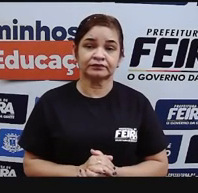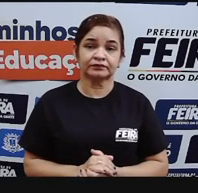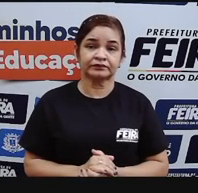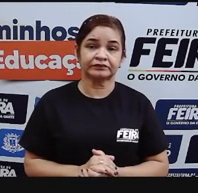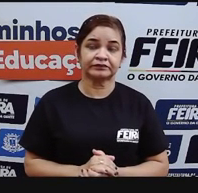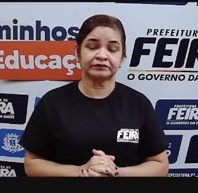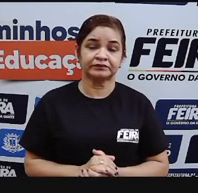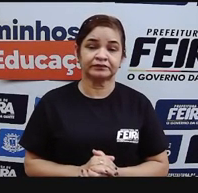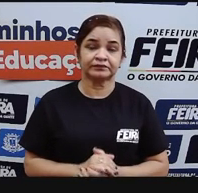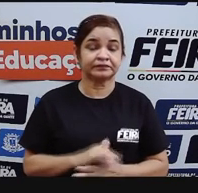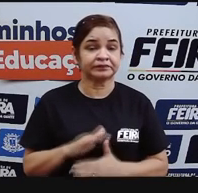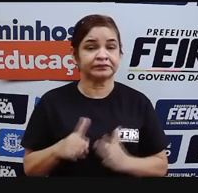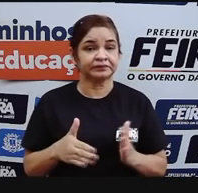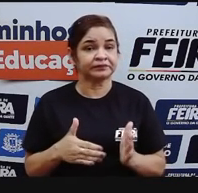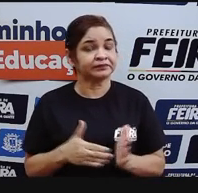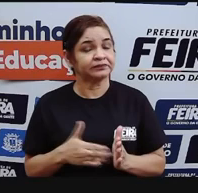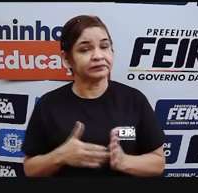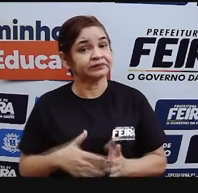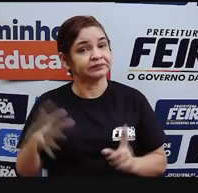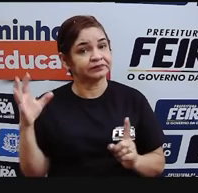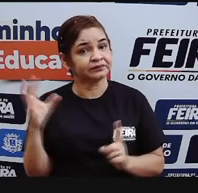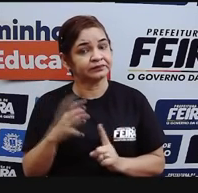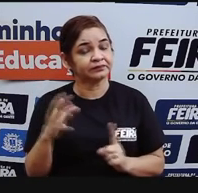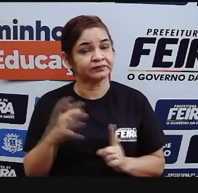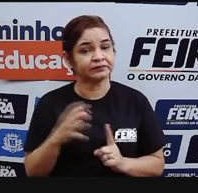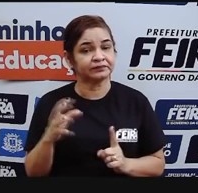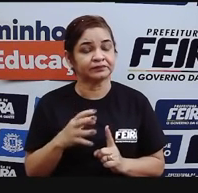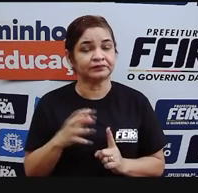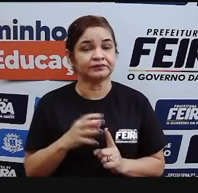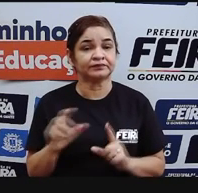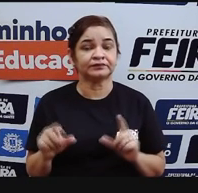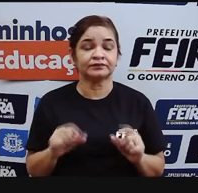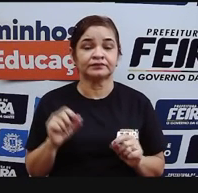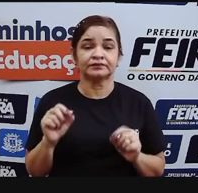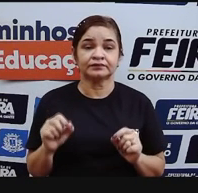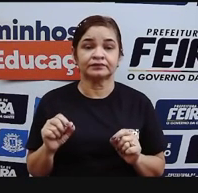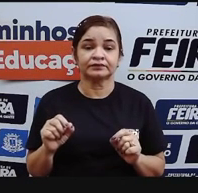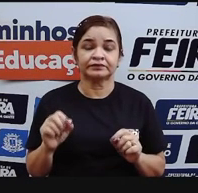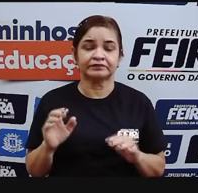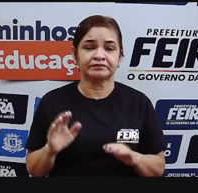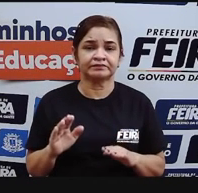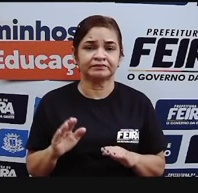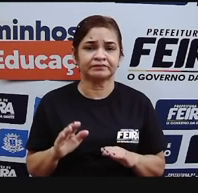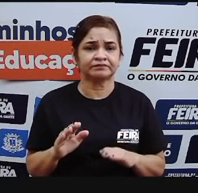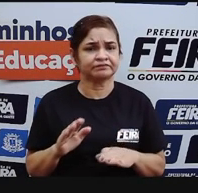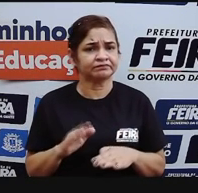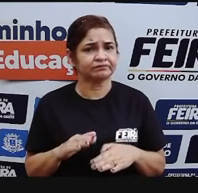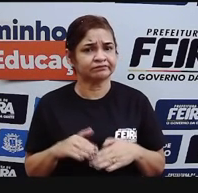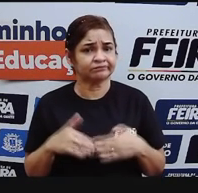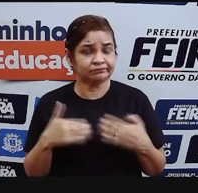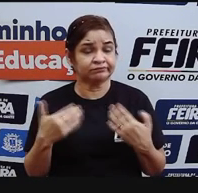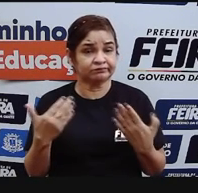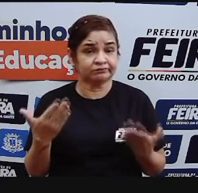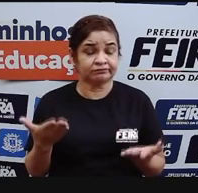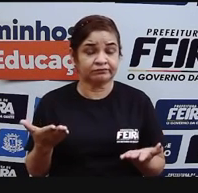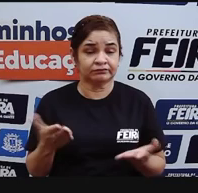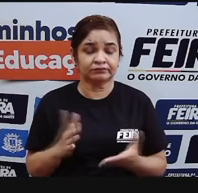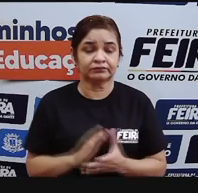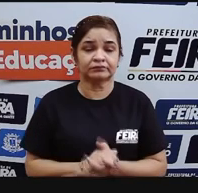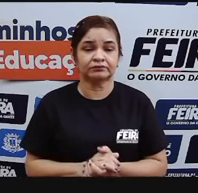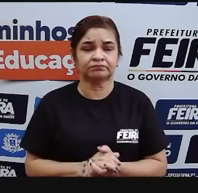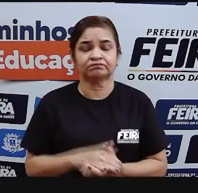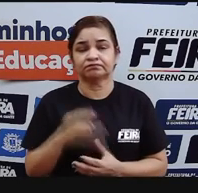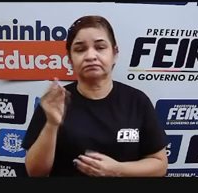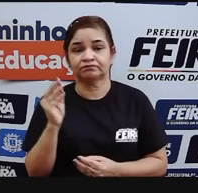A última forma de violência, né, que é aquela assim mais, se é que existe, né, uma violência